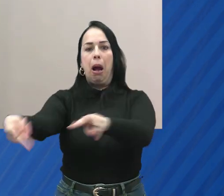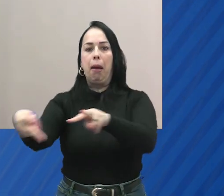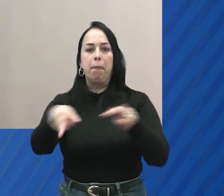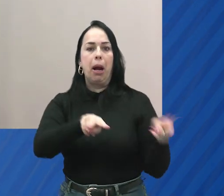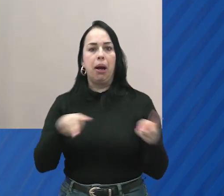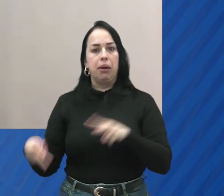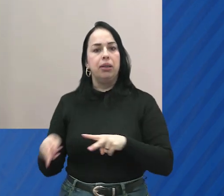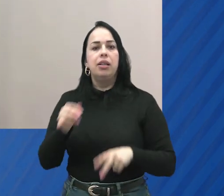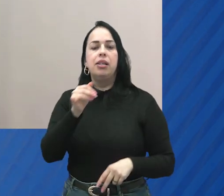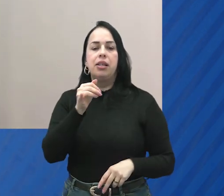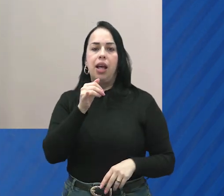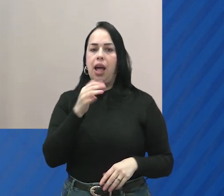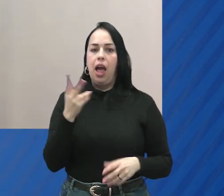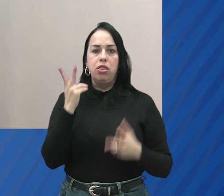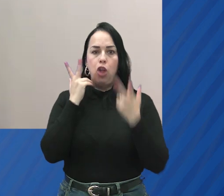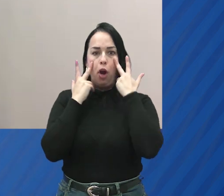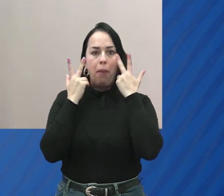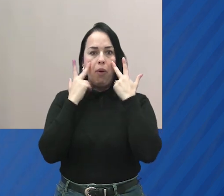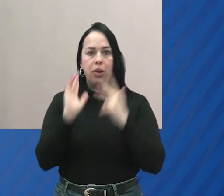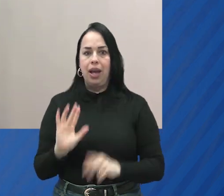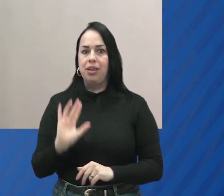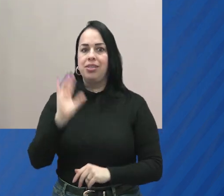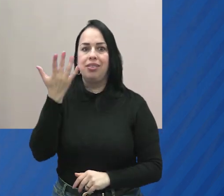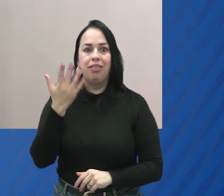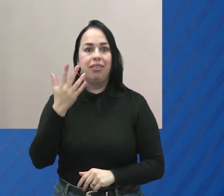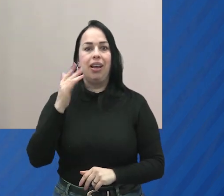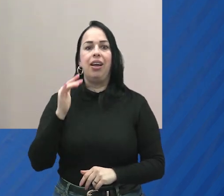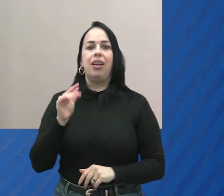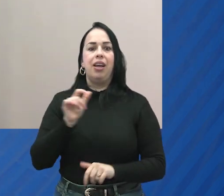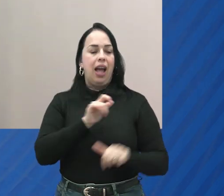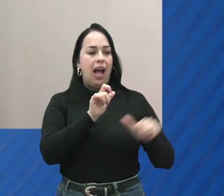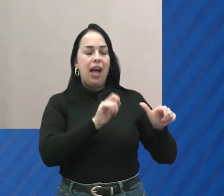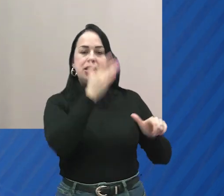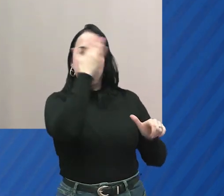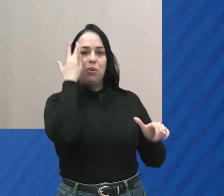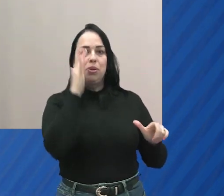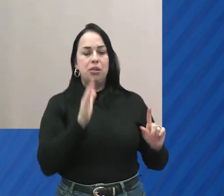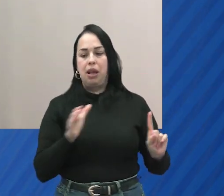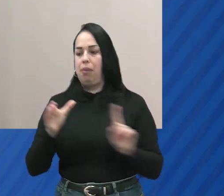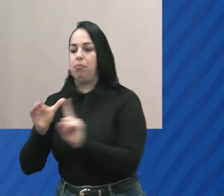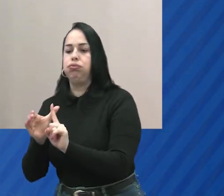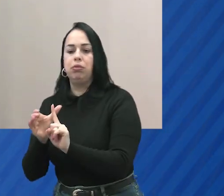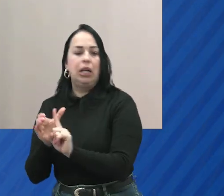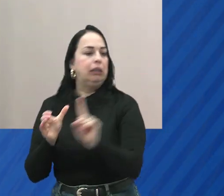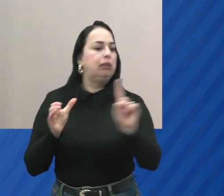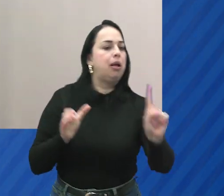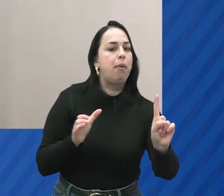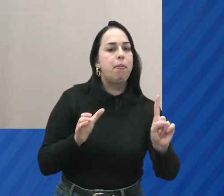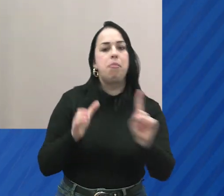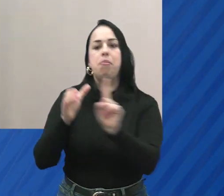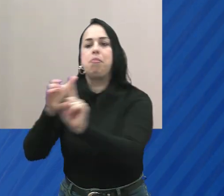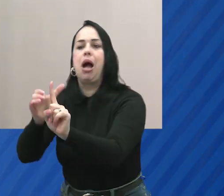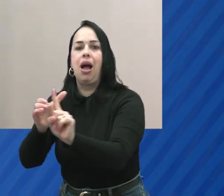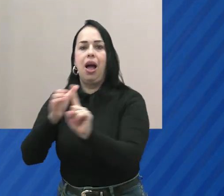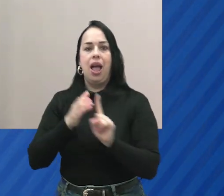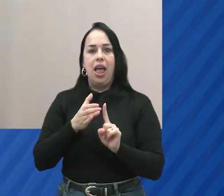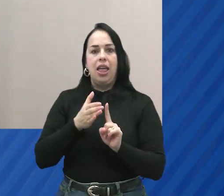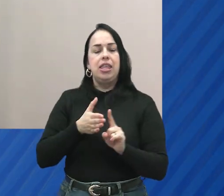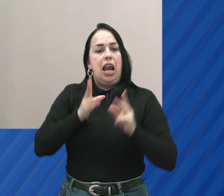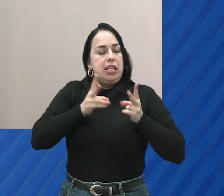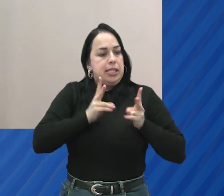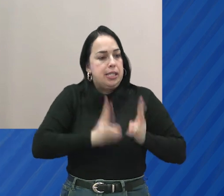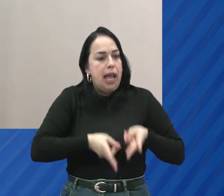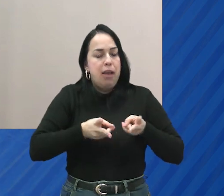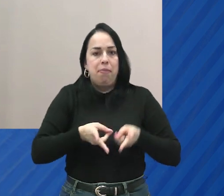grande. Nós temos, assim, é muito comum que o brasileiro ele transite entre grupos religiosos. Ele não tem